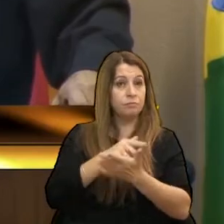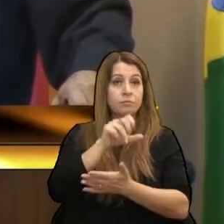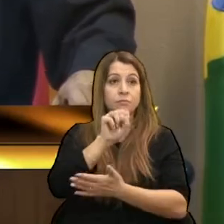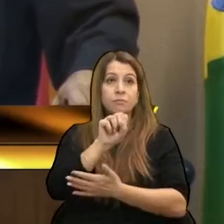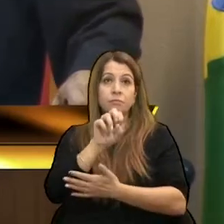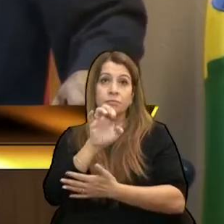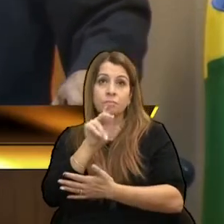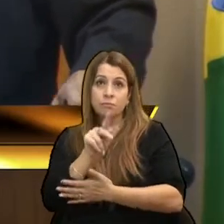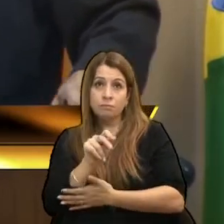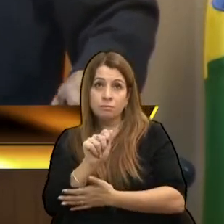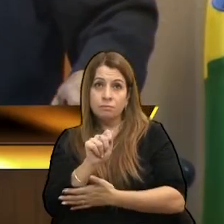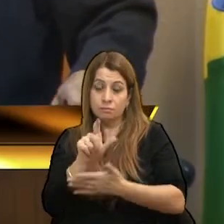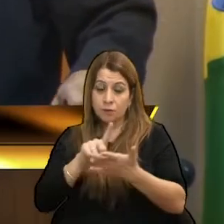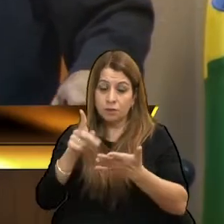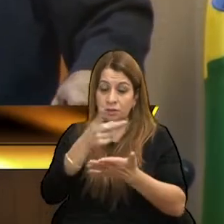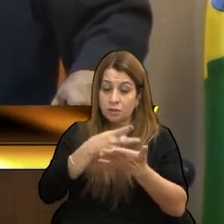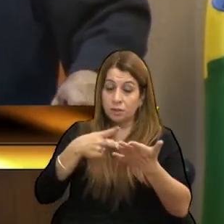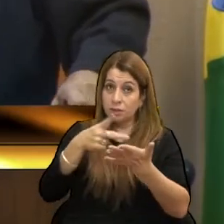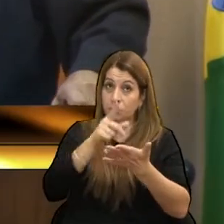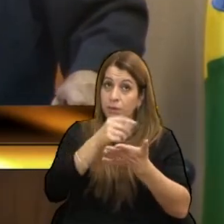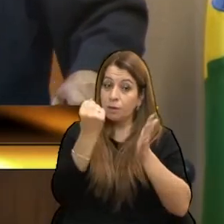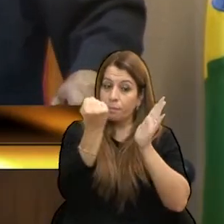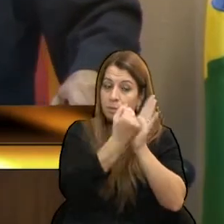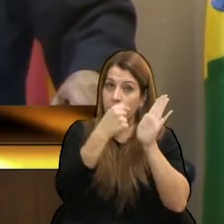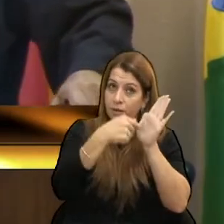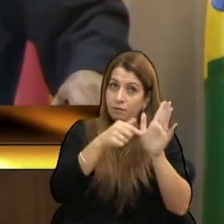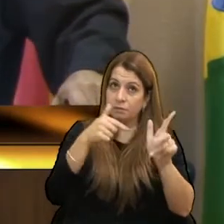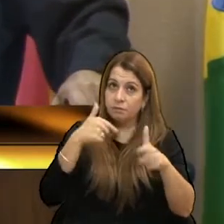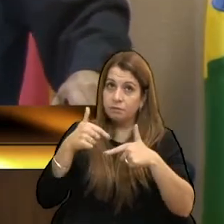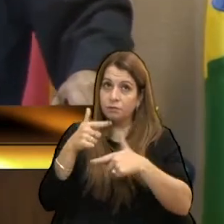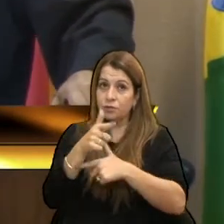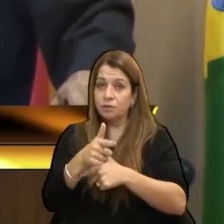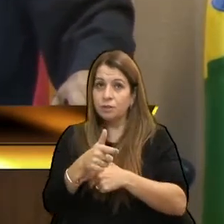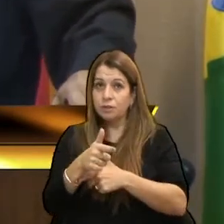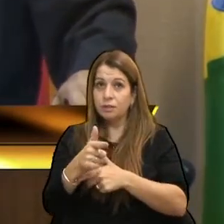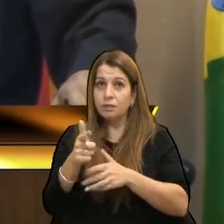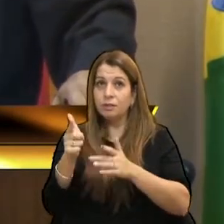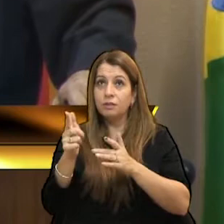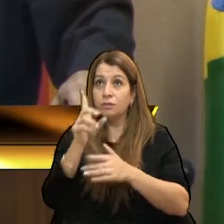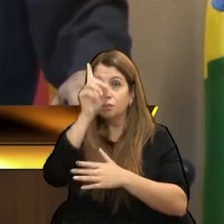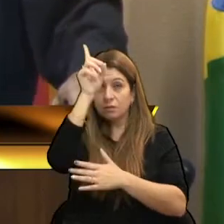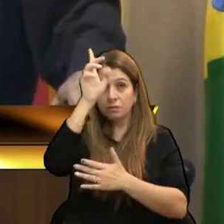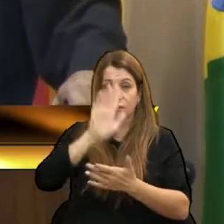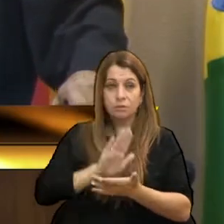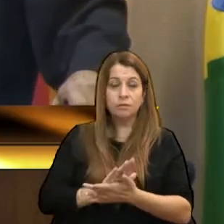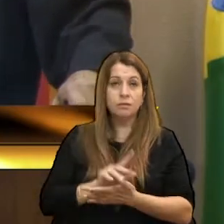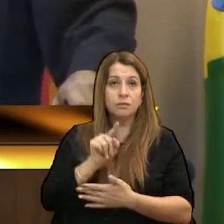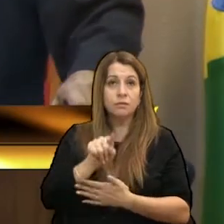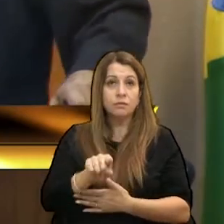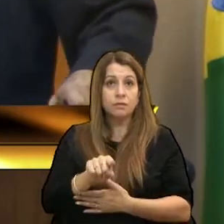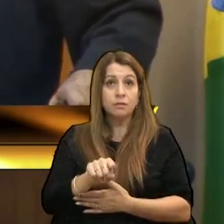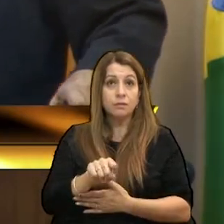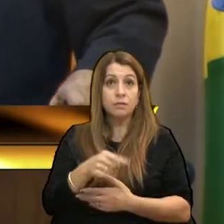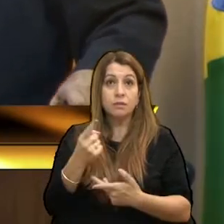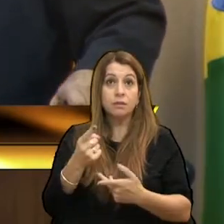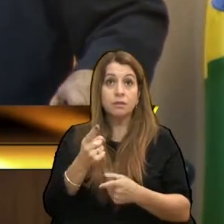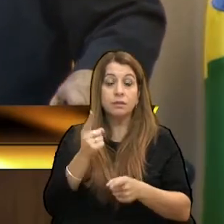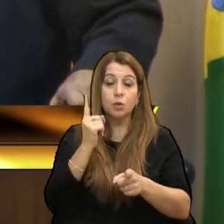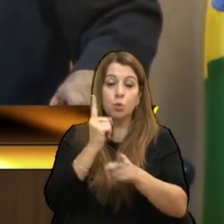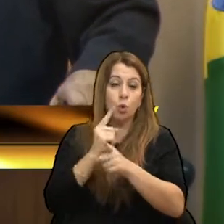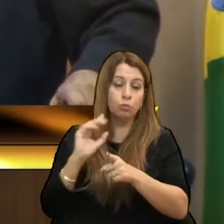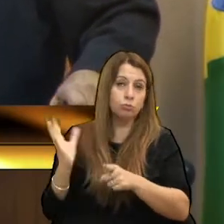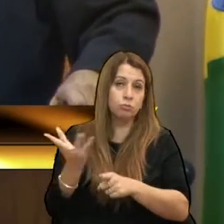lhe desenhamos, porque é o emblema do trabalho do Criador. Aí se acham